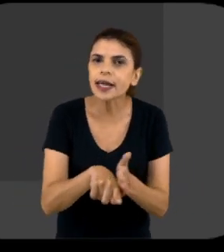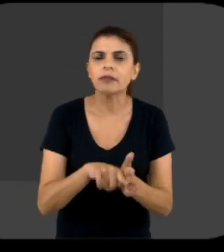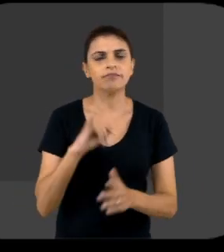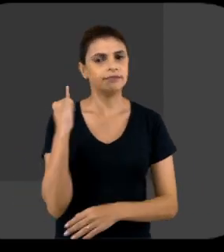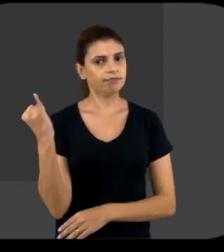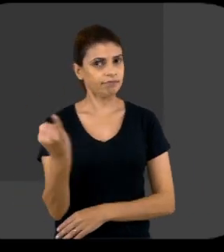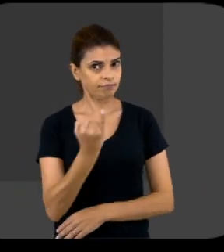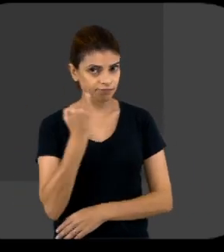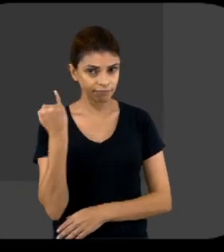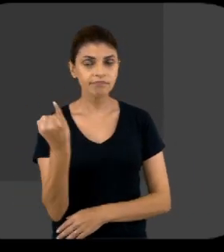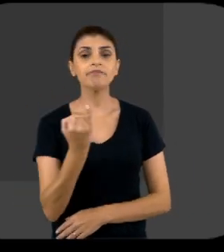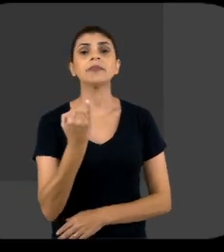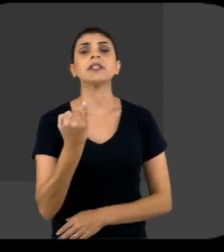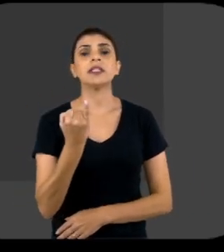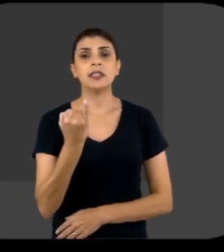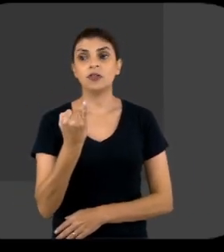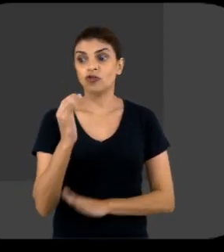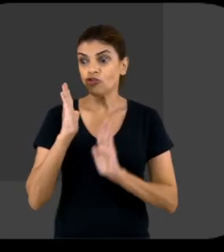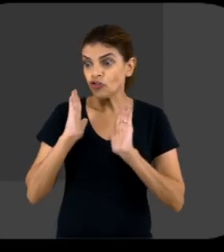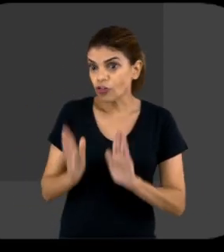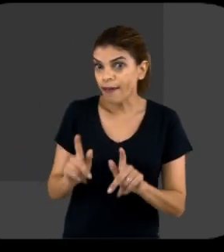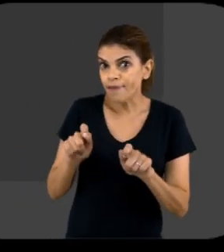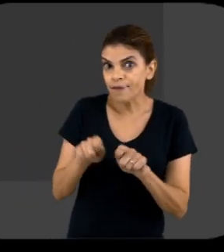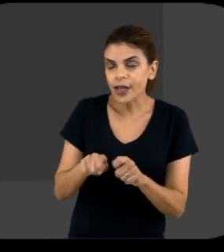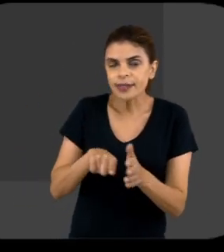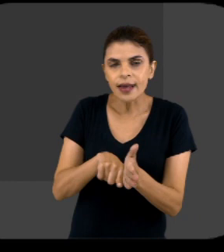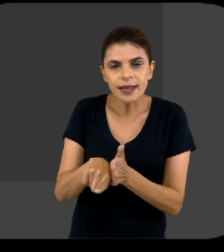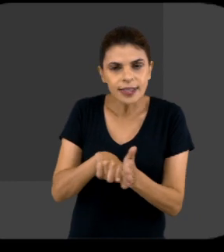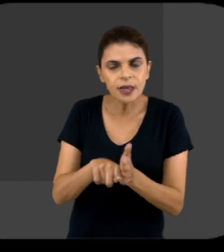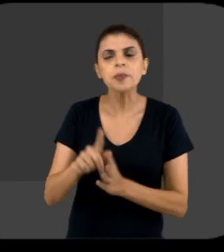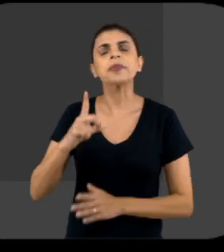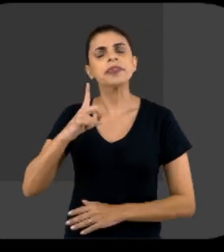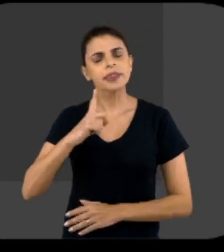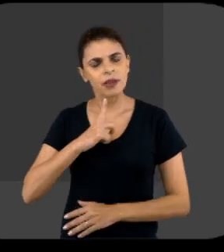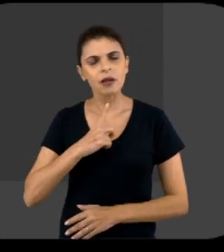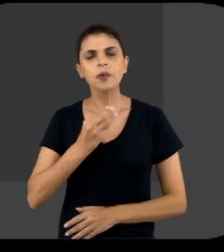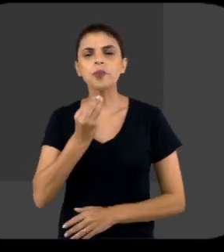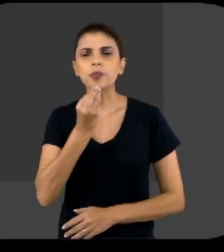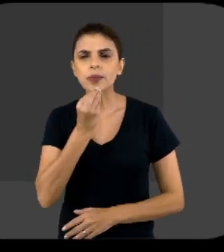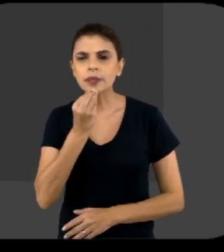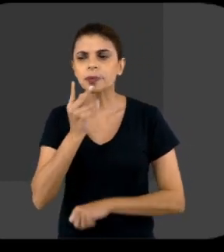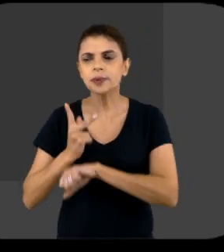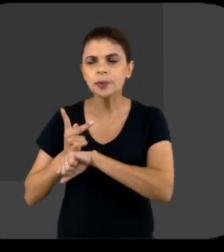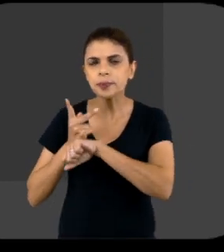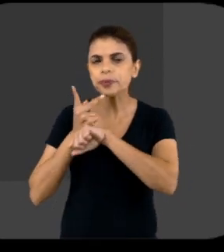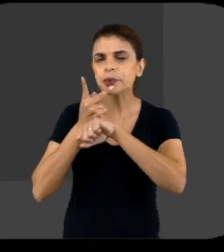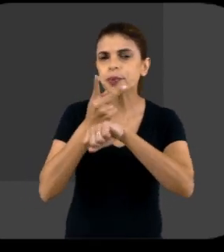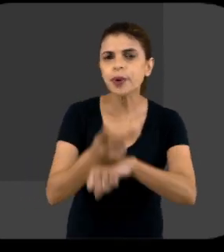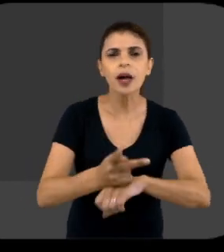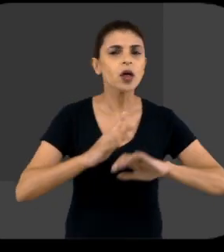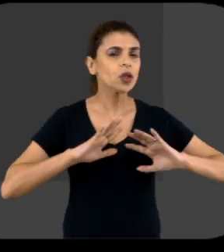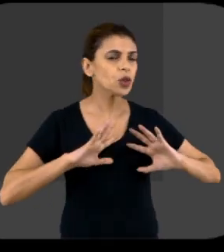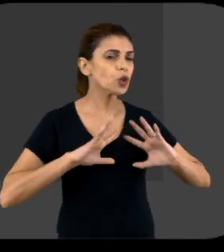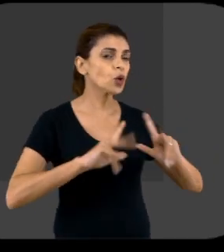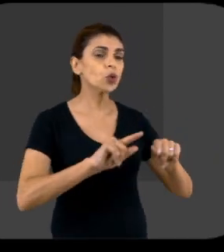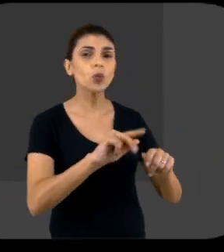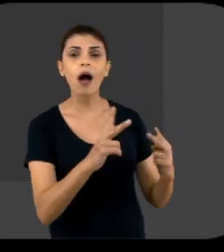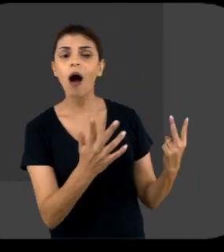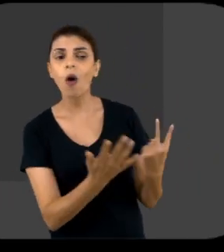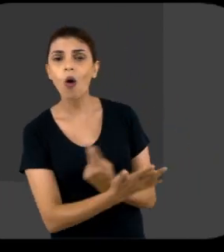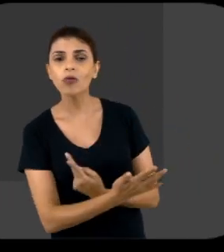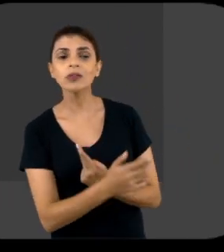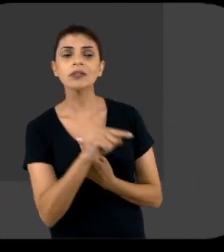é muito importante que, após essa realização, nós tenhamos a possibilidade de rastrear tudo o que